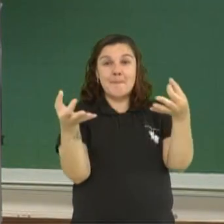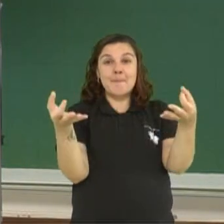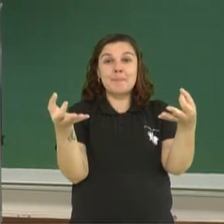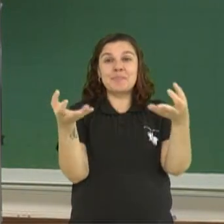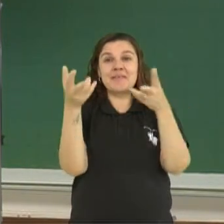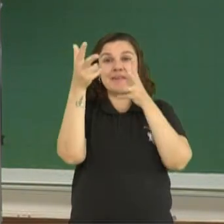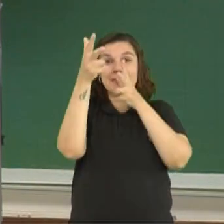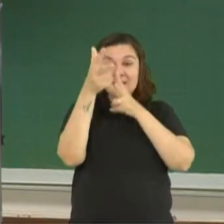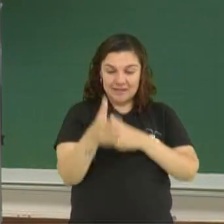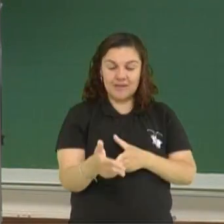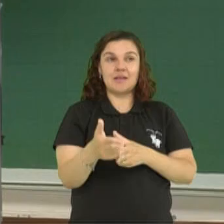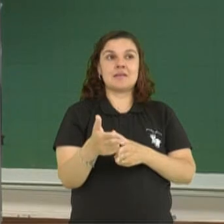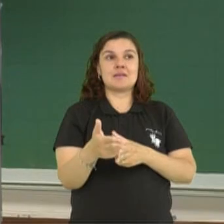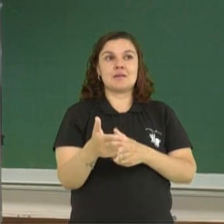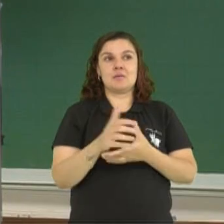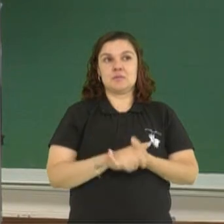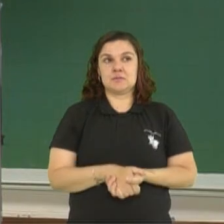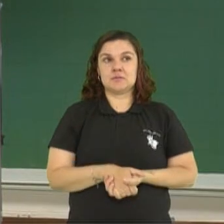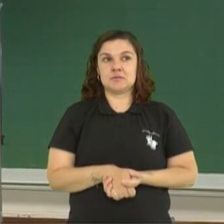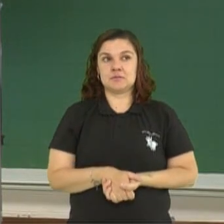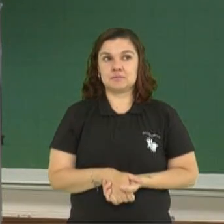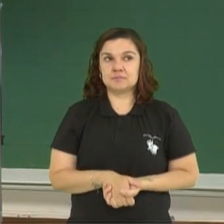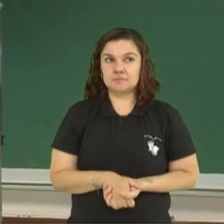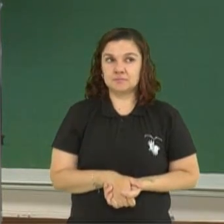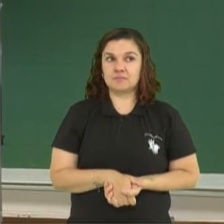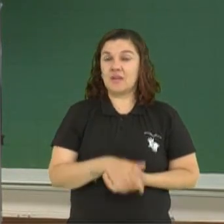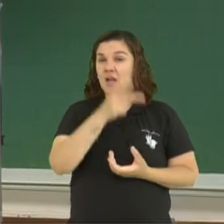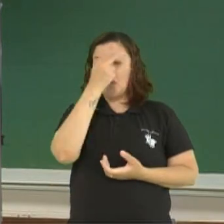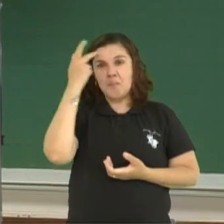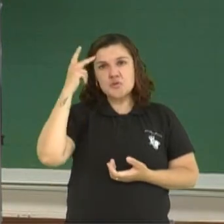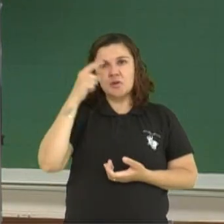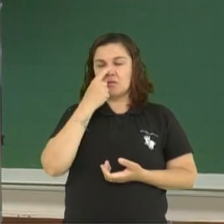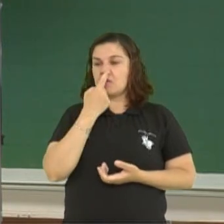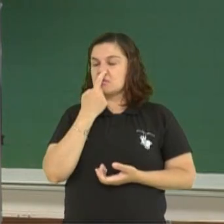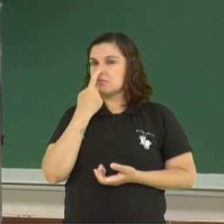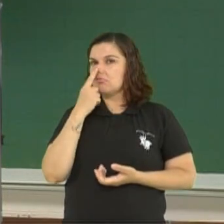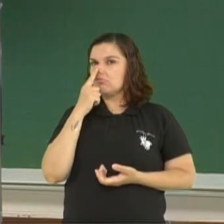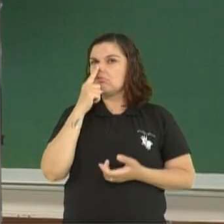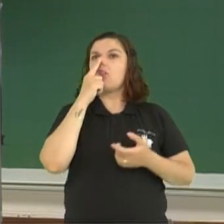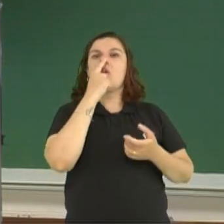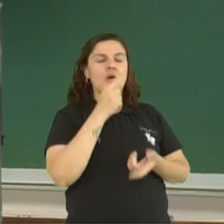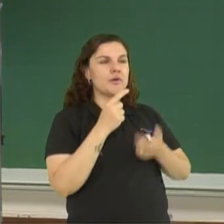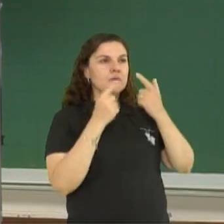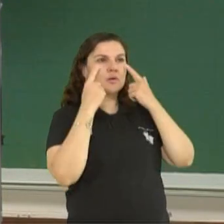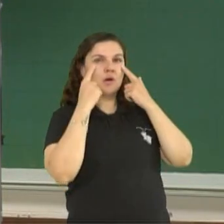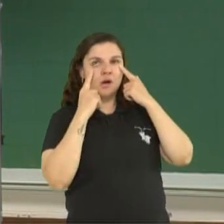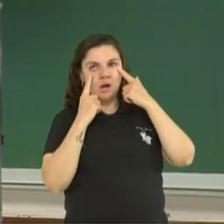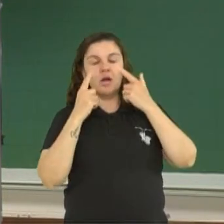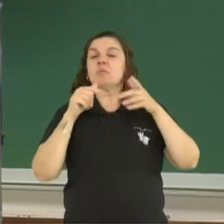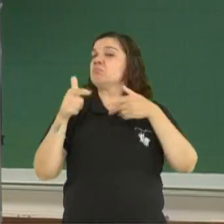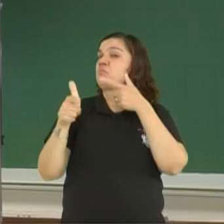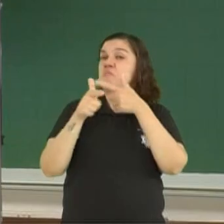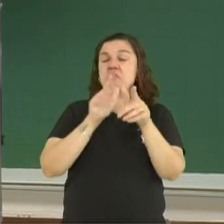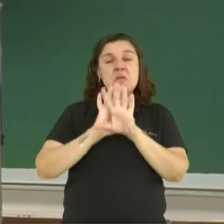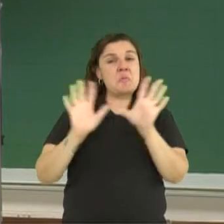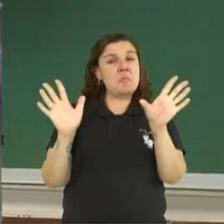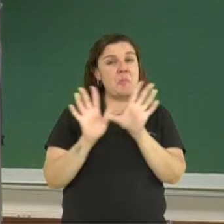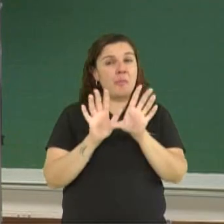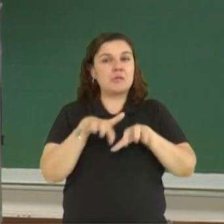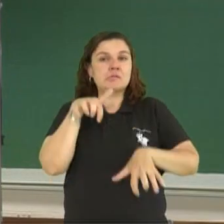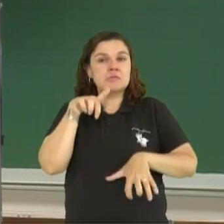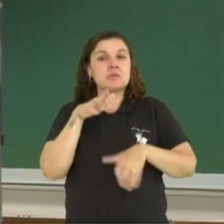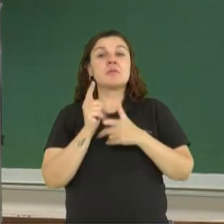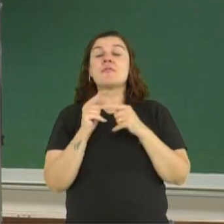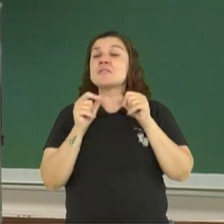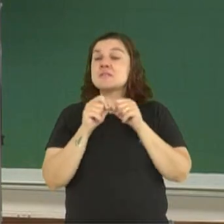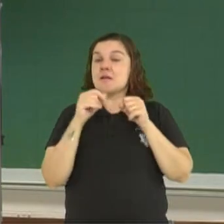pessoa de forma literal. Ou seja, a pessoa tinha um nariz torto, colocava o nariz torto, a pessoa tinha um defeito físico, colocava o defeito físico, e eles